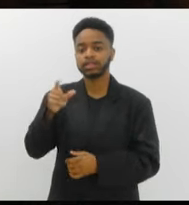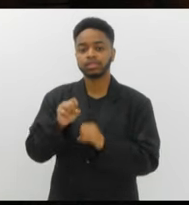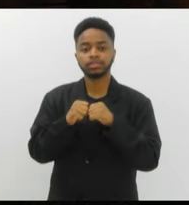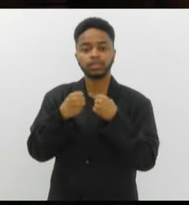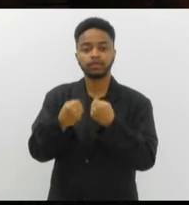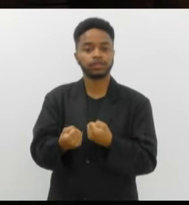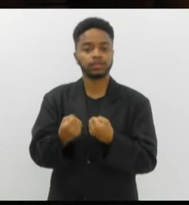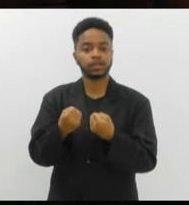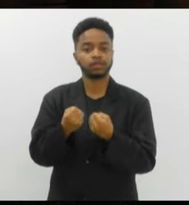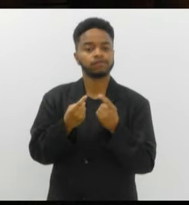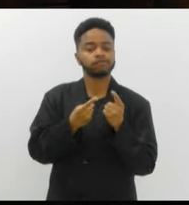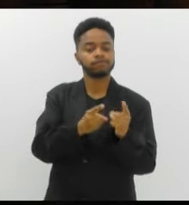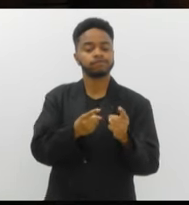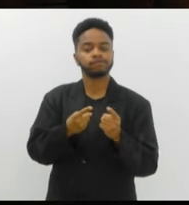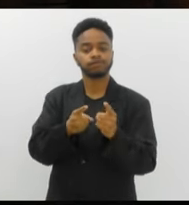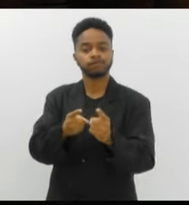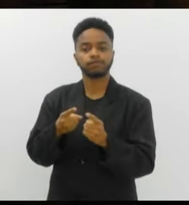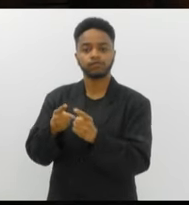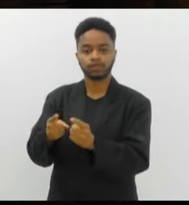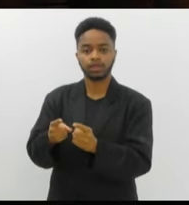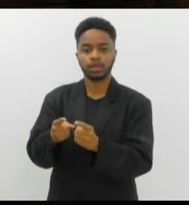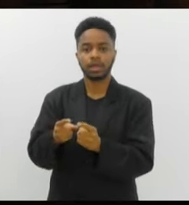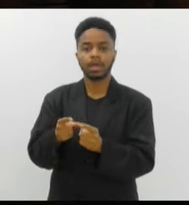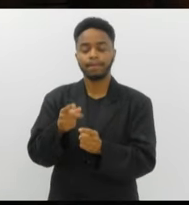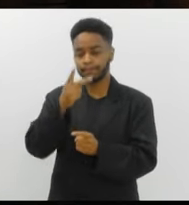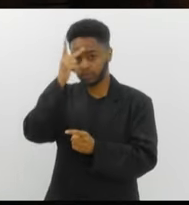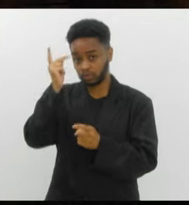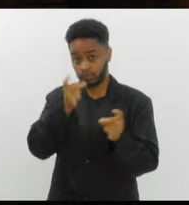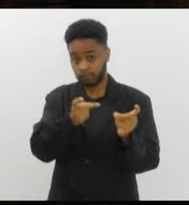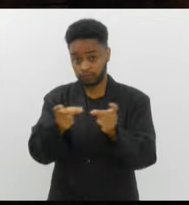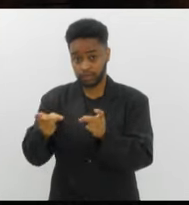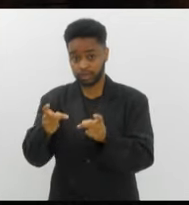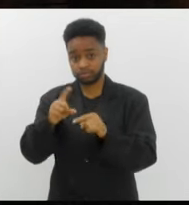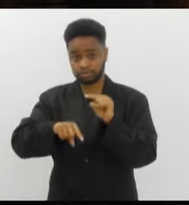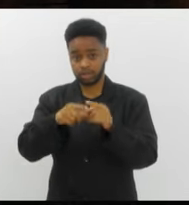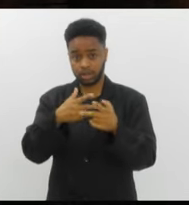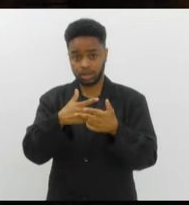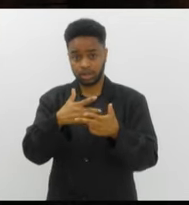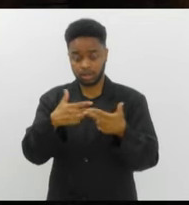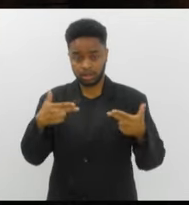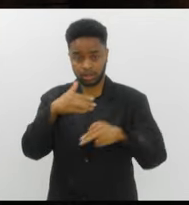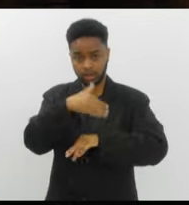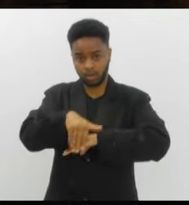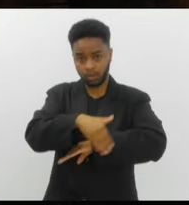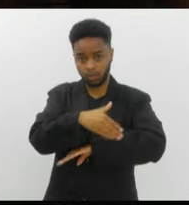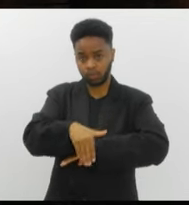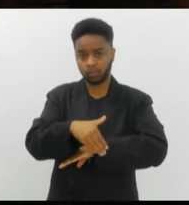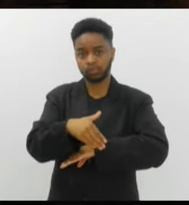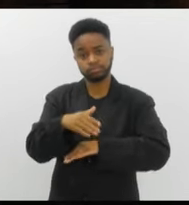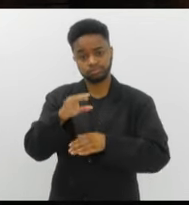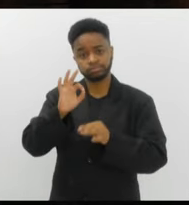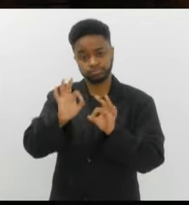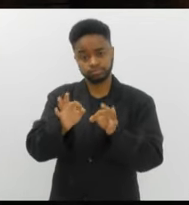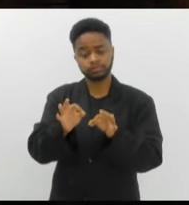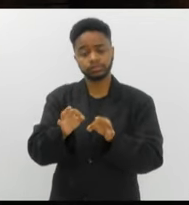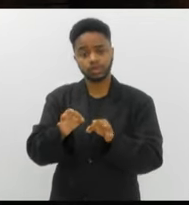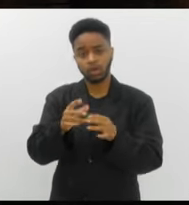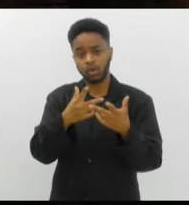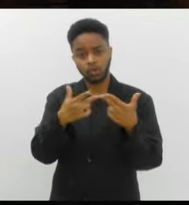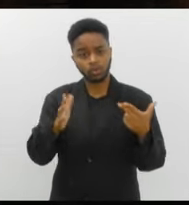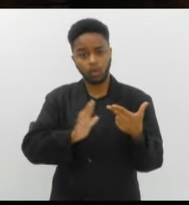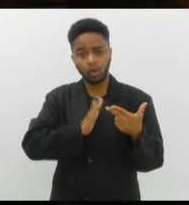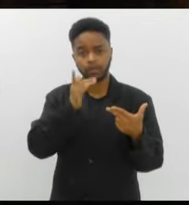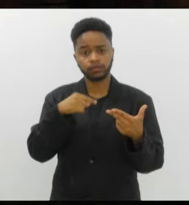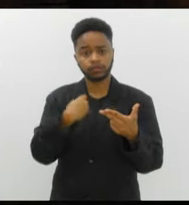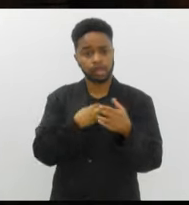perseguição, deputado Rodrigo Amorim, aos ambulantes. É isso mesmo. aquelas cenas horríveis e patéticas que